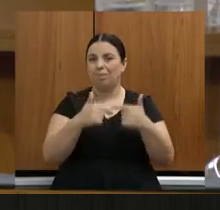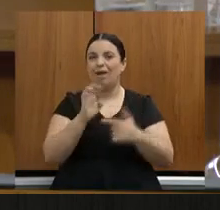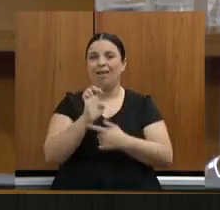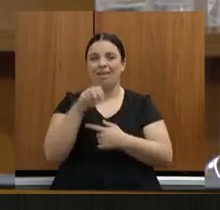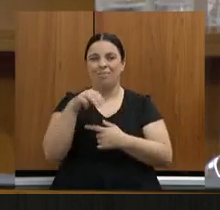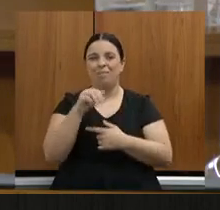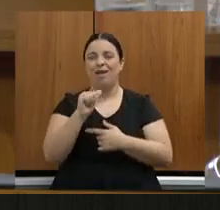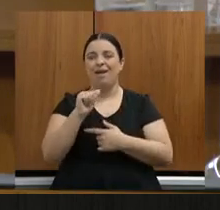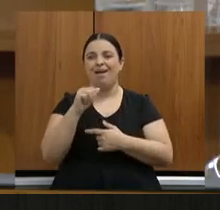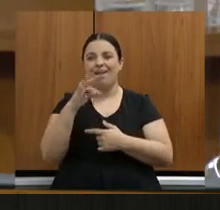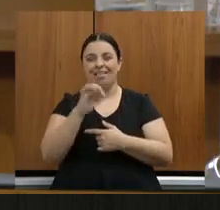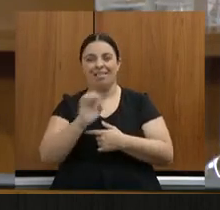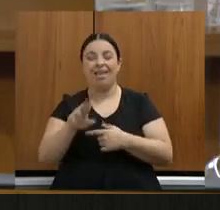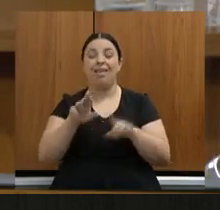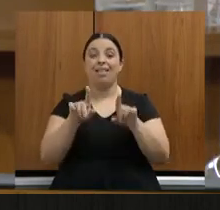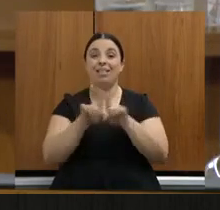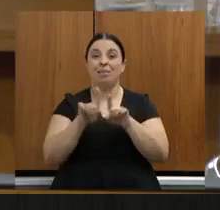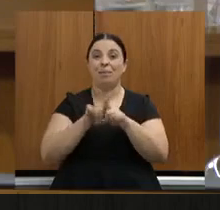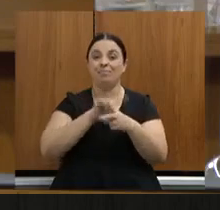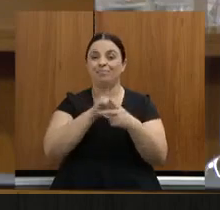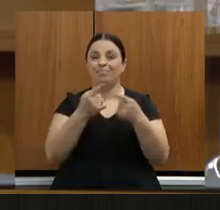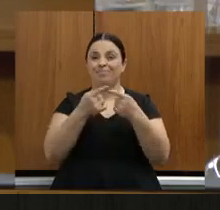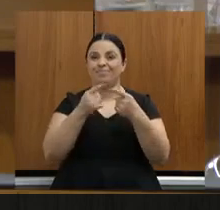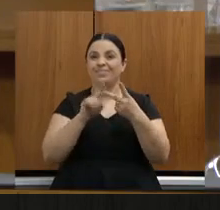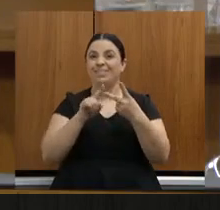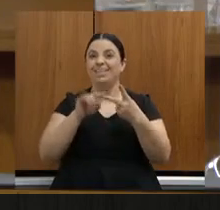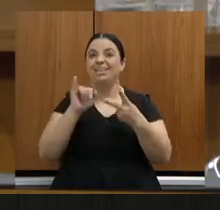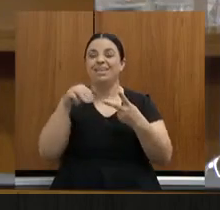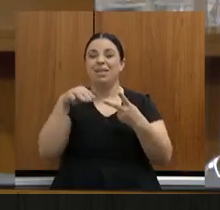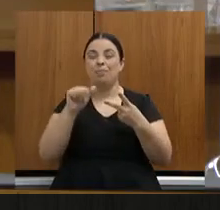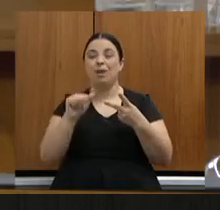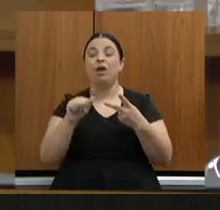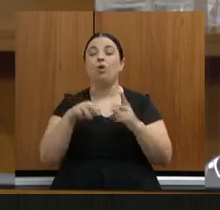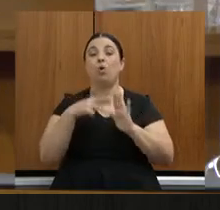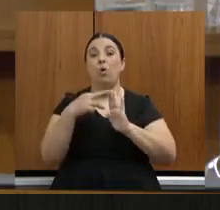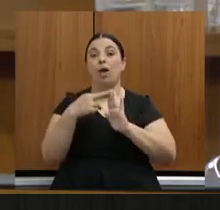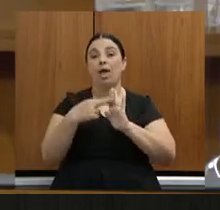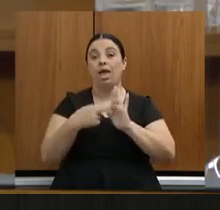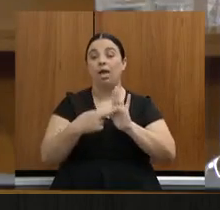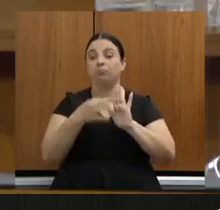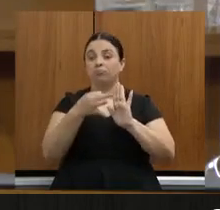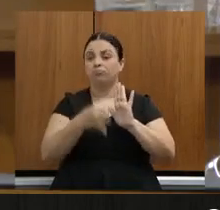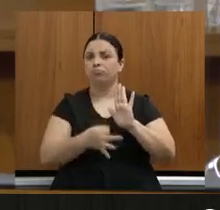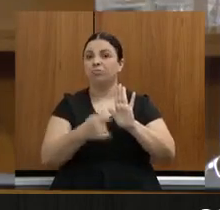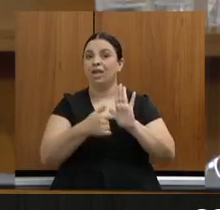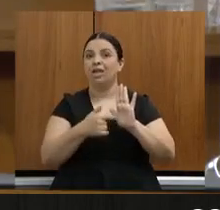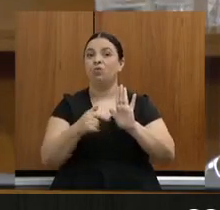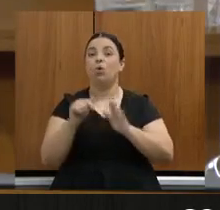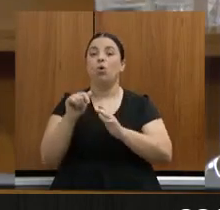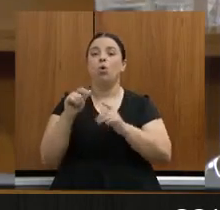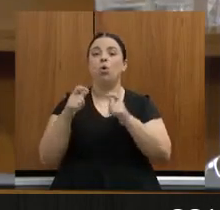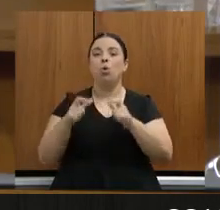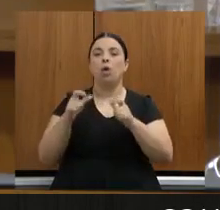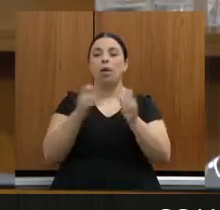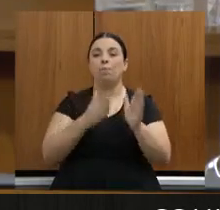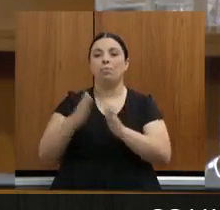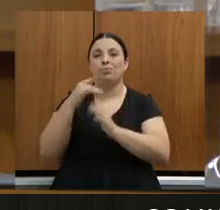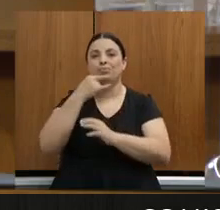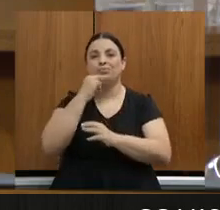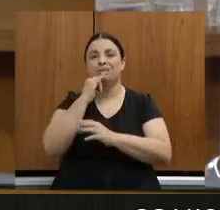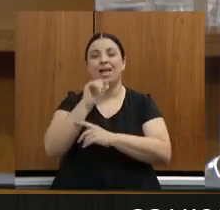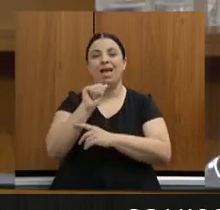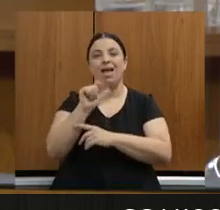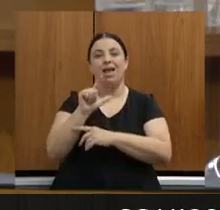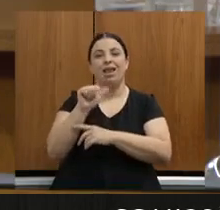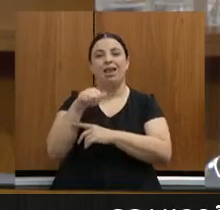matéria especialmente também pelo ima com realização de lambics nós temos aí muito esse entende trazer regularidade para